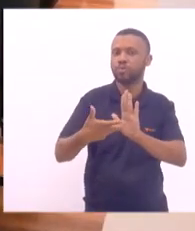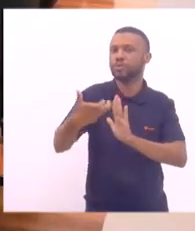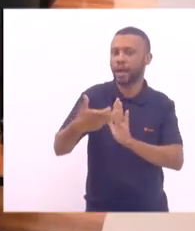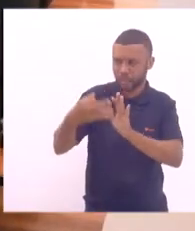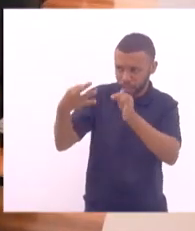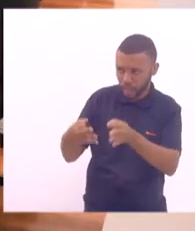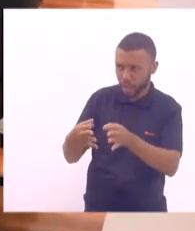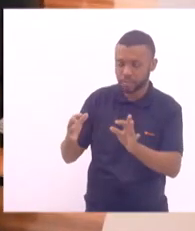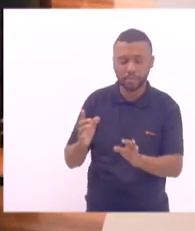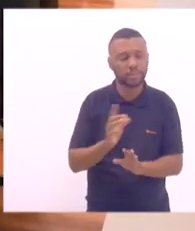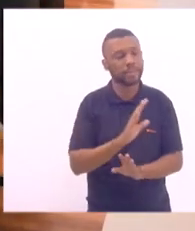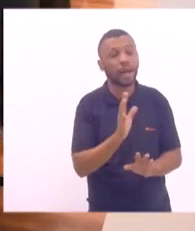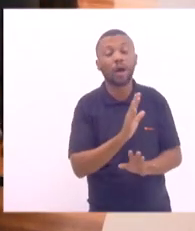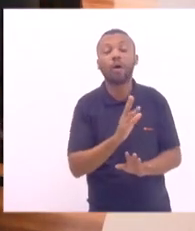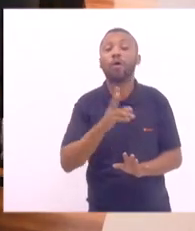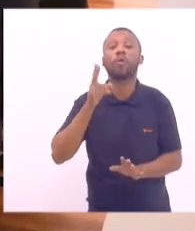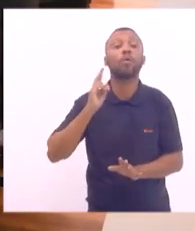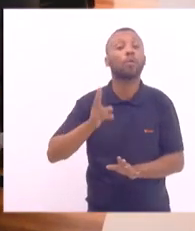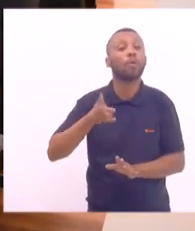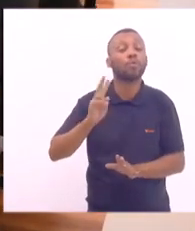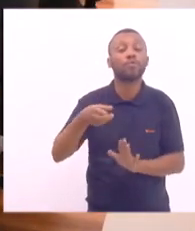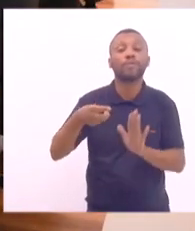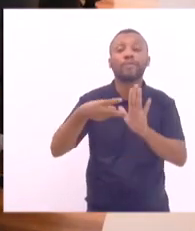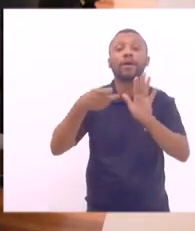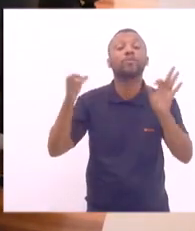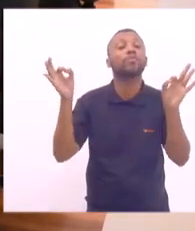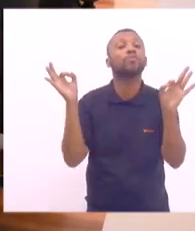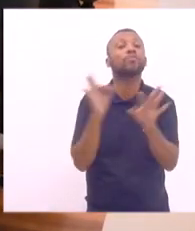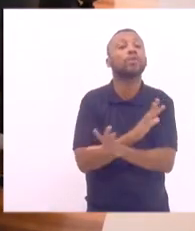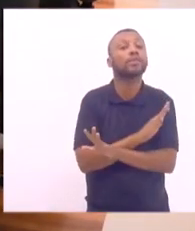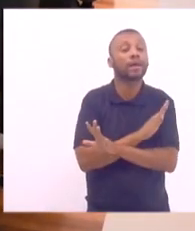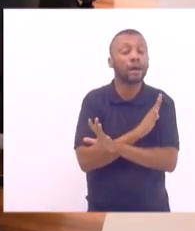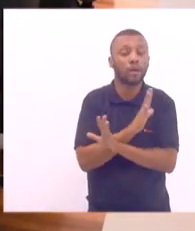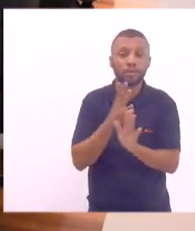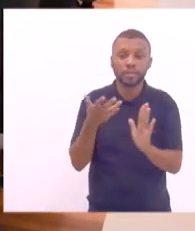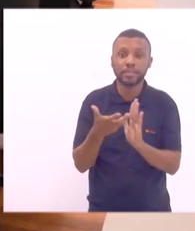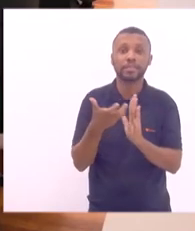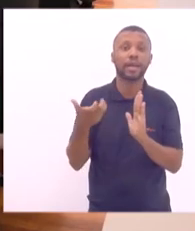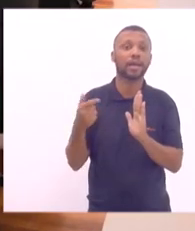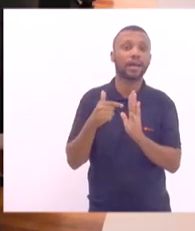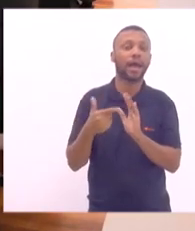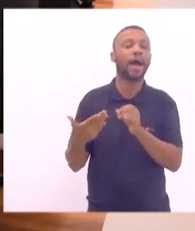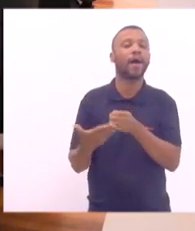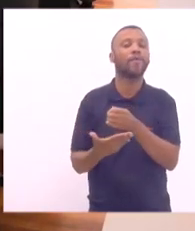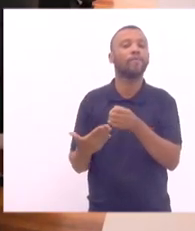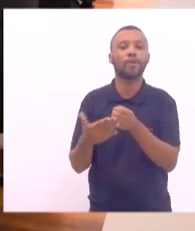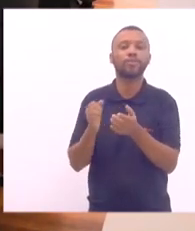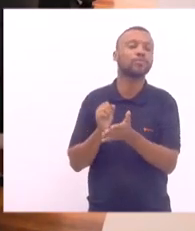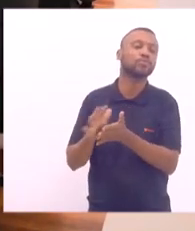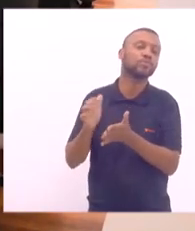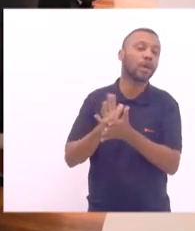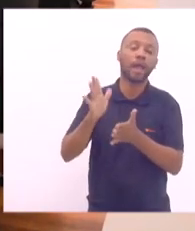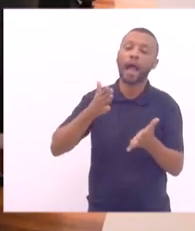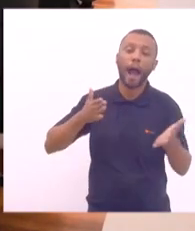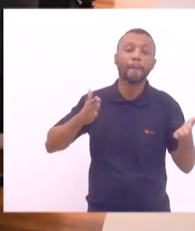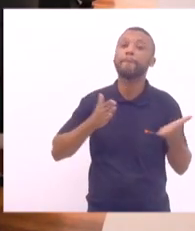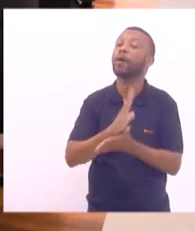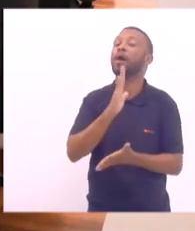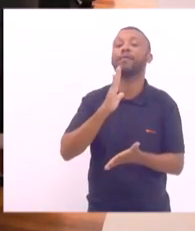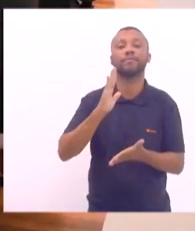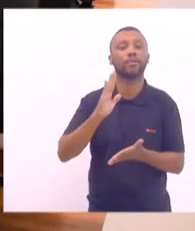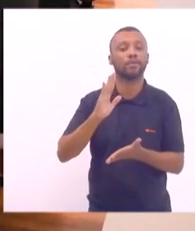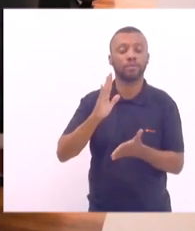Não. Mantém o veto total e destaca, exceto a fonte de custeio. Ah, okay, destaca perfeito. Tudo. Aprova o destaque. Ah, ok. Beleza. Tá